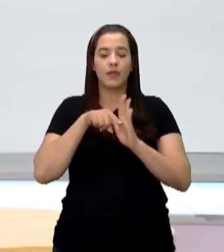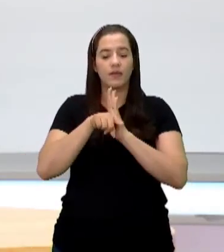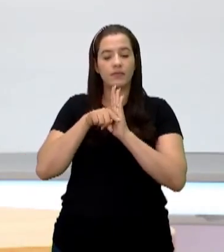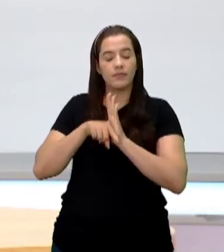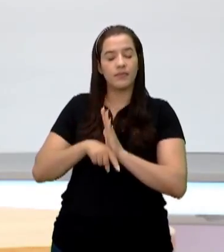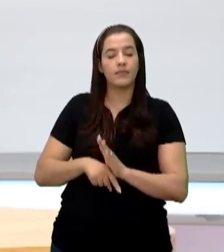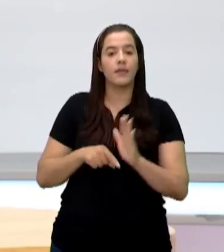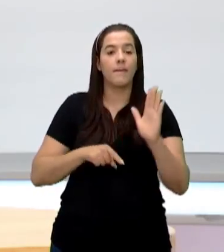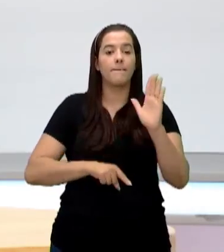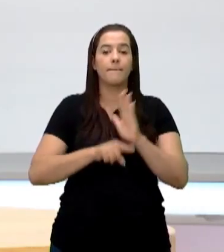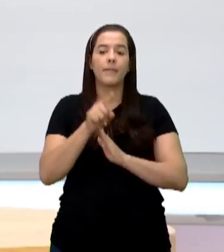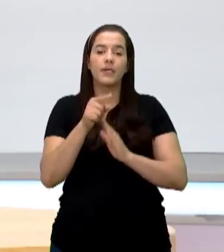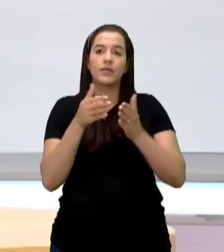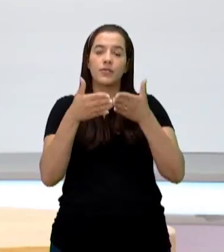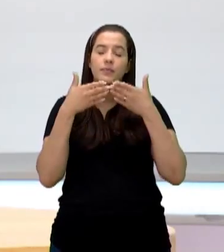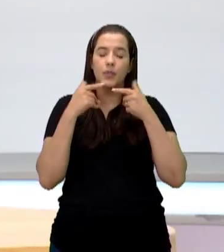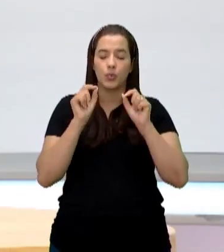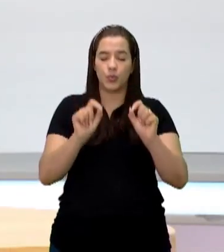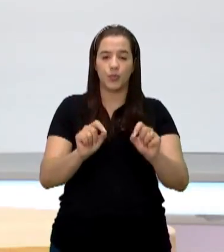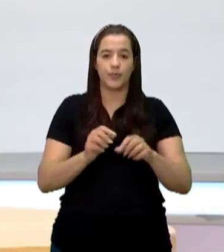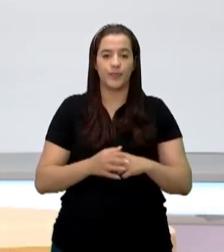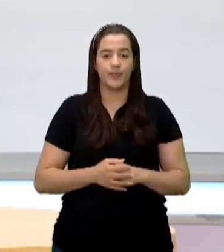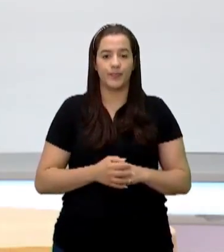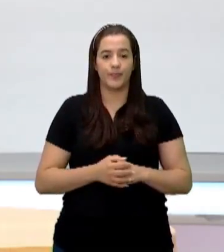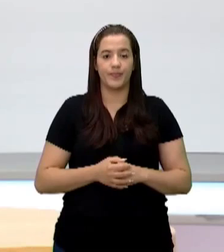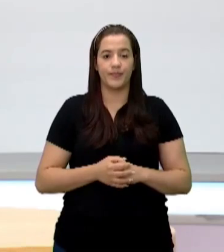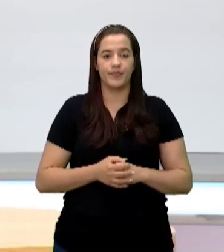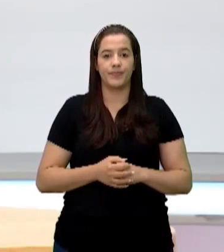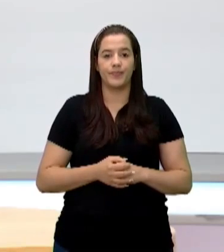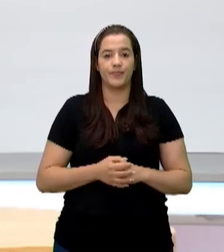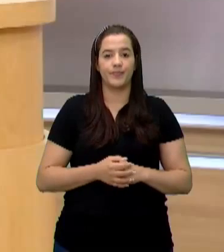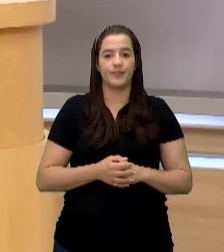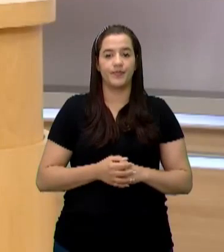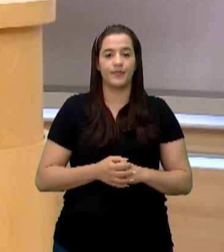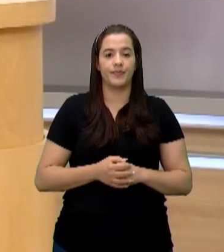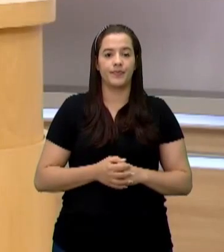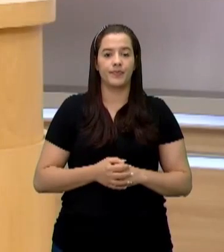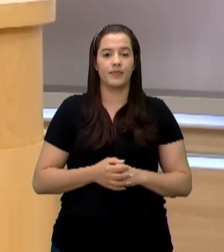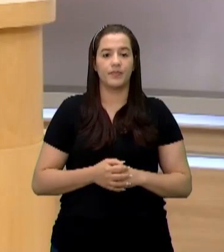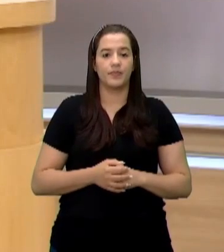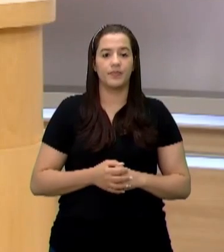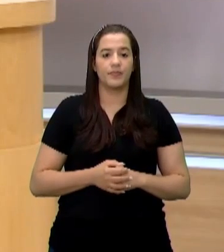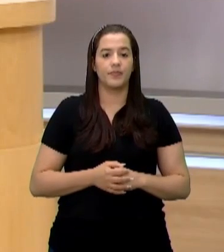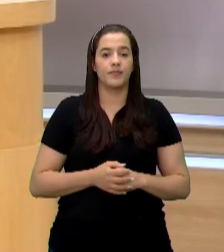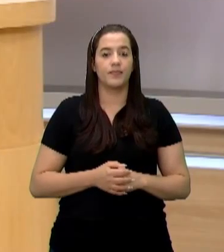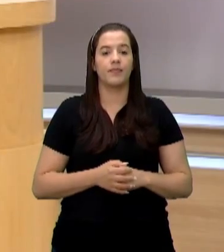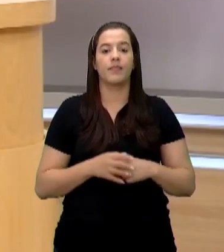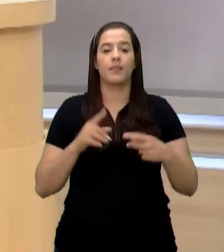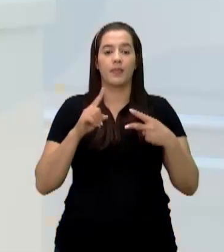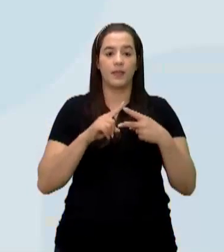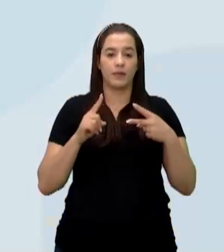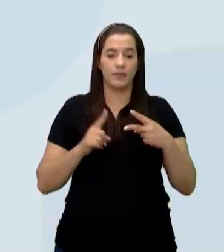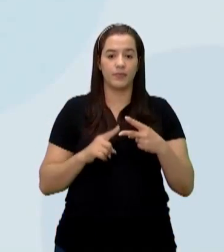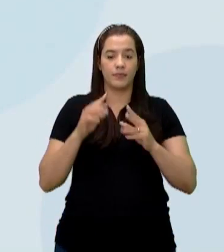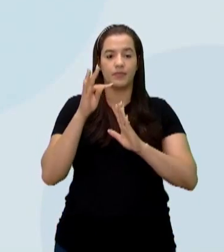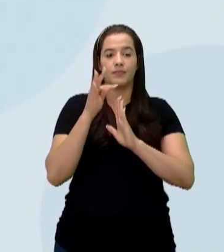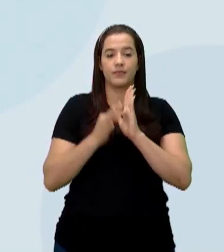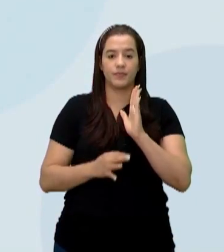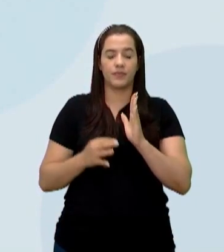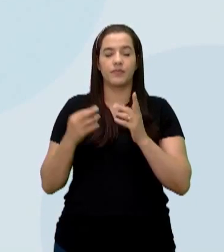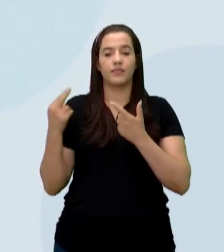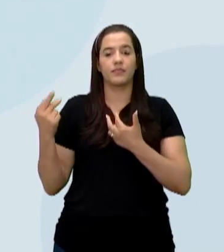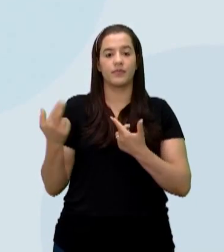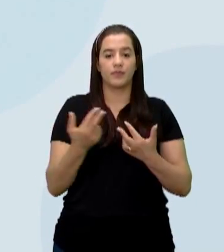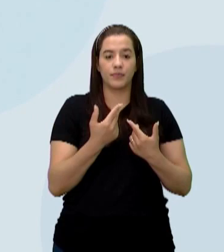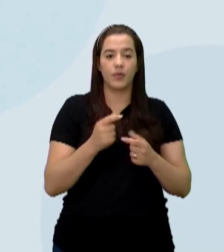a questão. O que a questão pede? Vamos lá. Questão. Esses 2 textos têm em